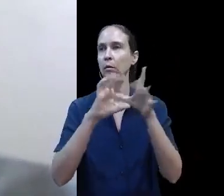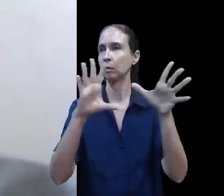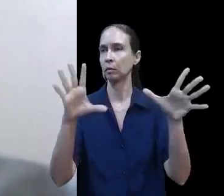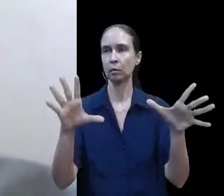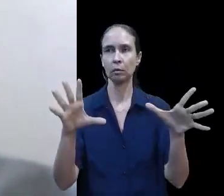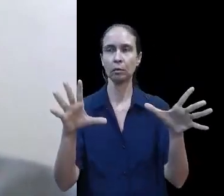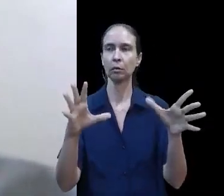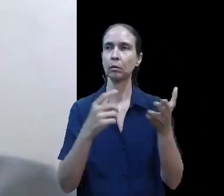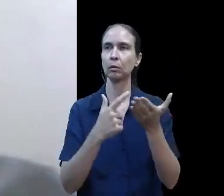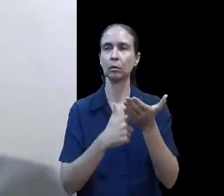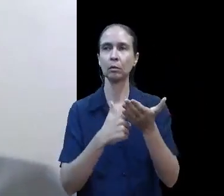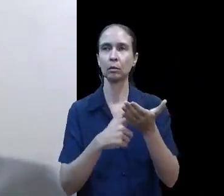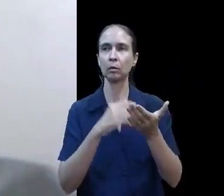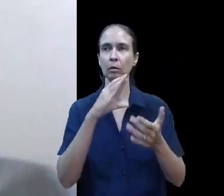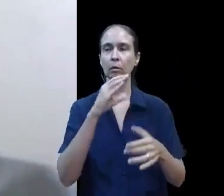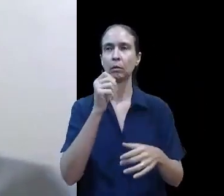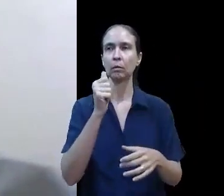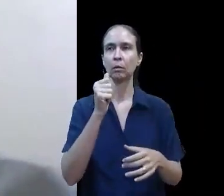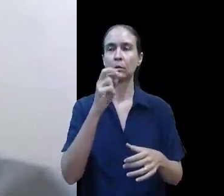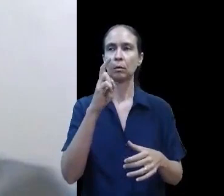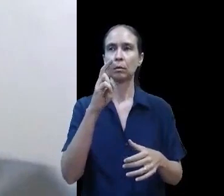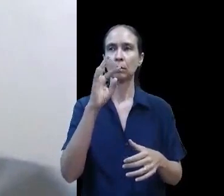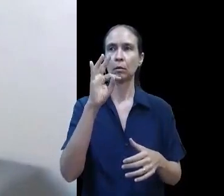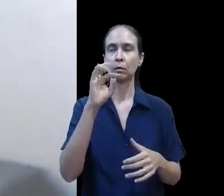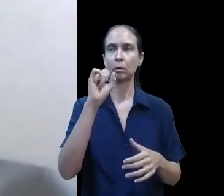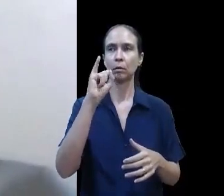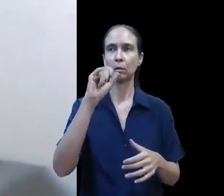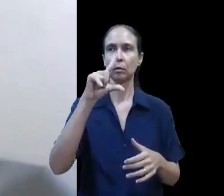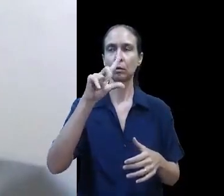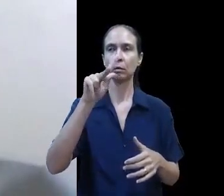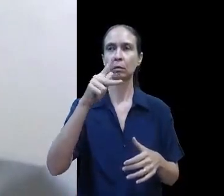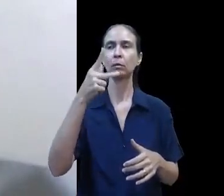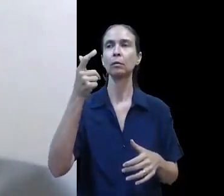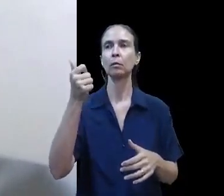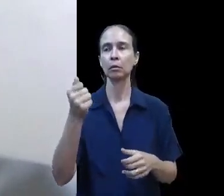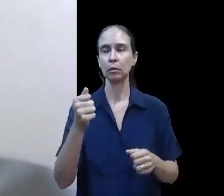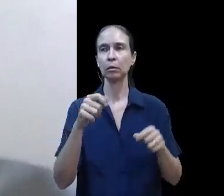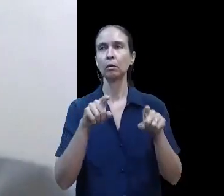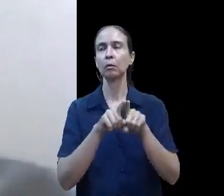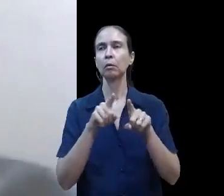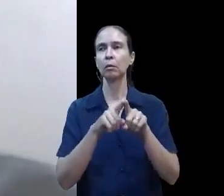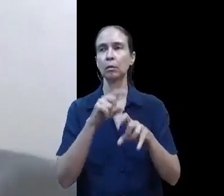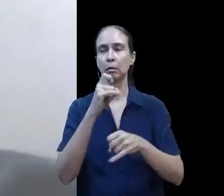publicações, né, e também na página do Ministério como trabalhar a produção integrada.